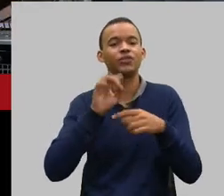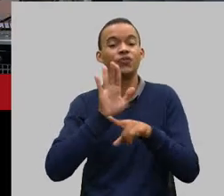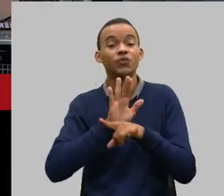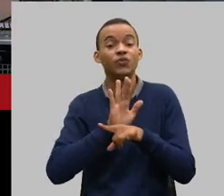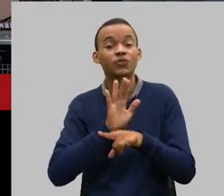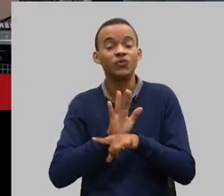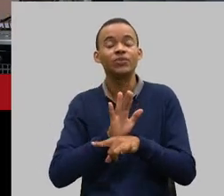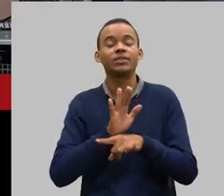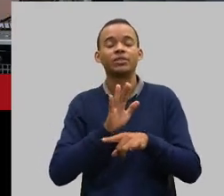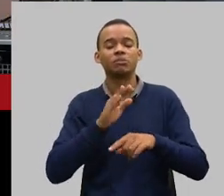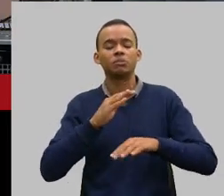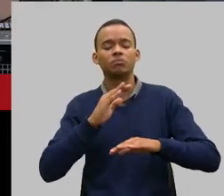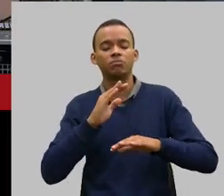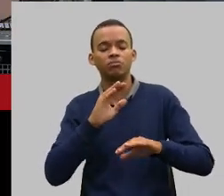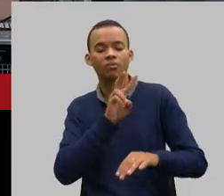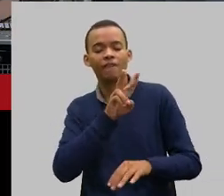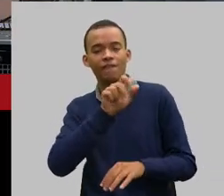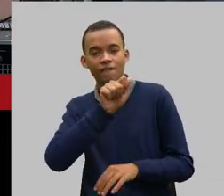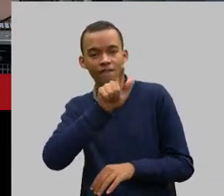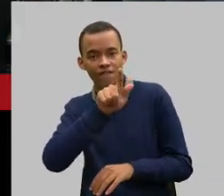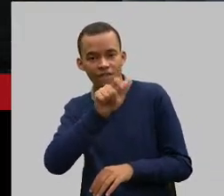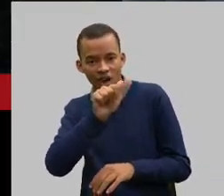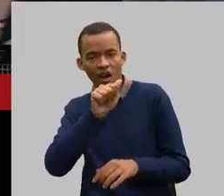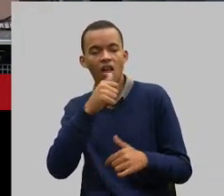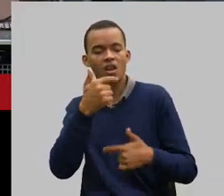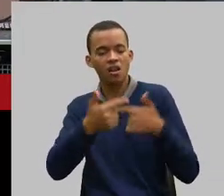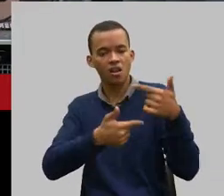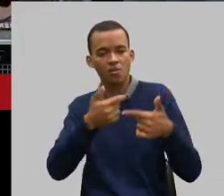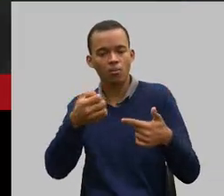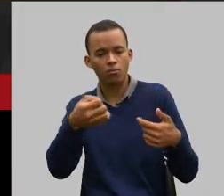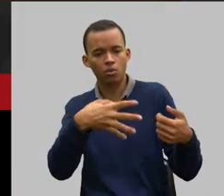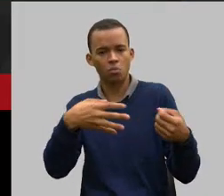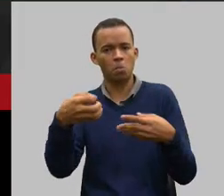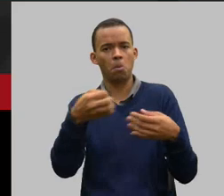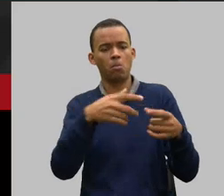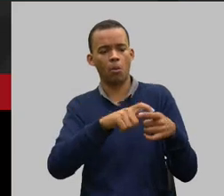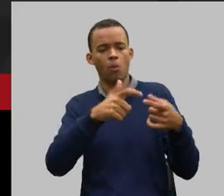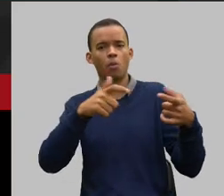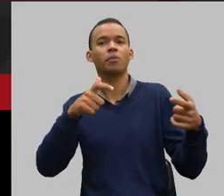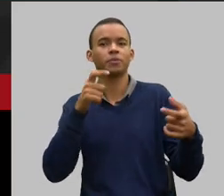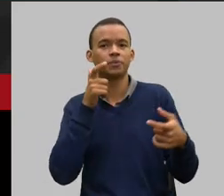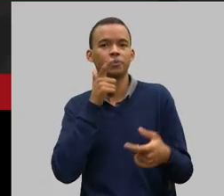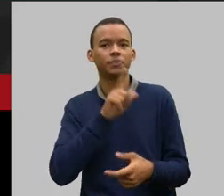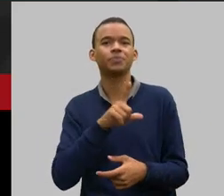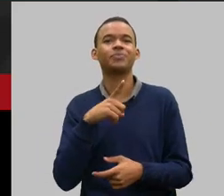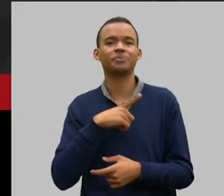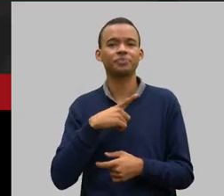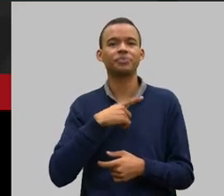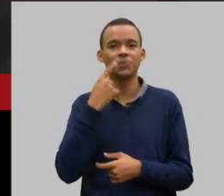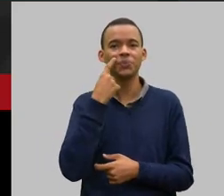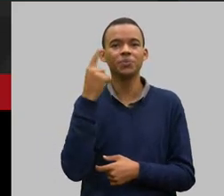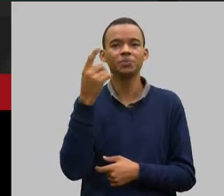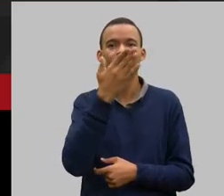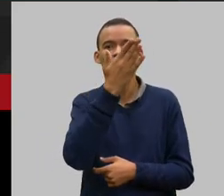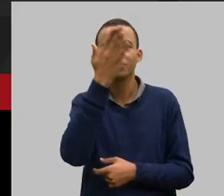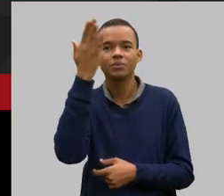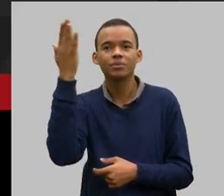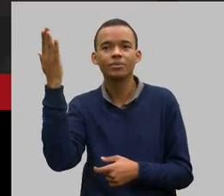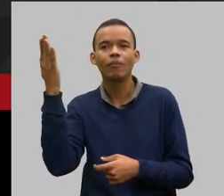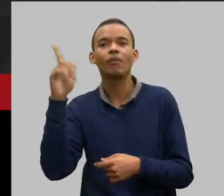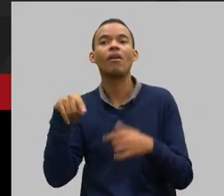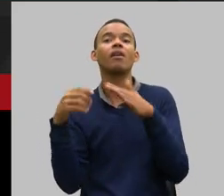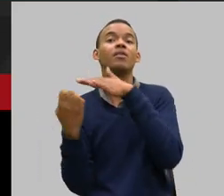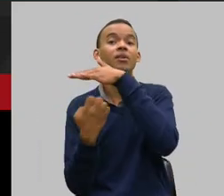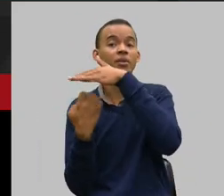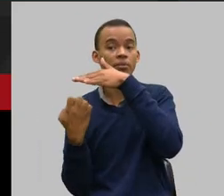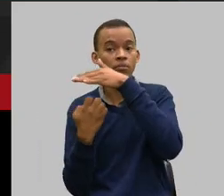no próximo slide aqui eu trago alguns algumas marcas aí que foram